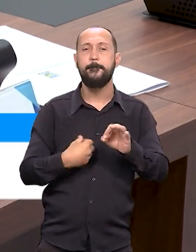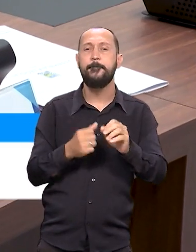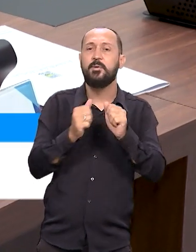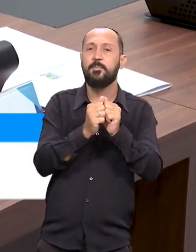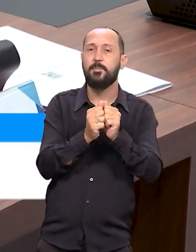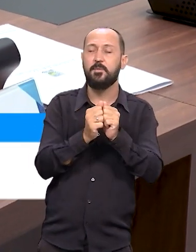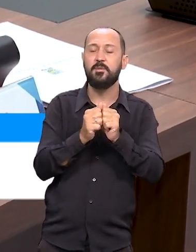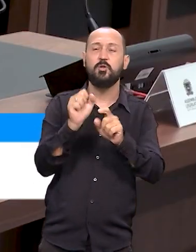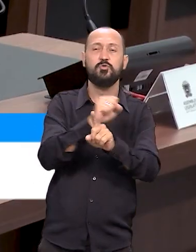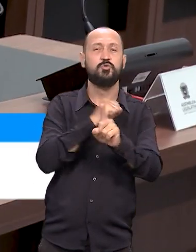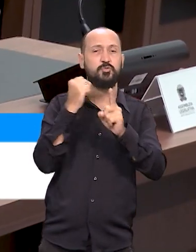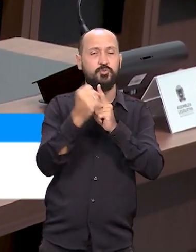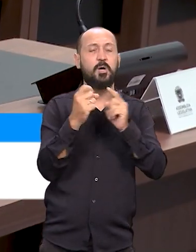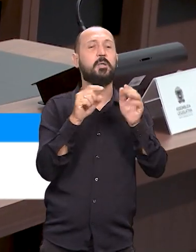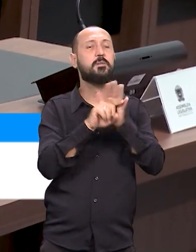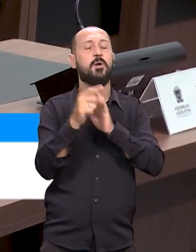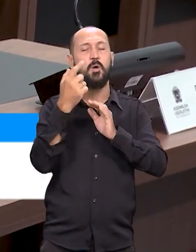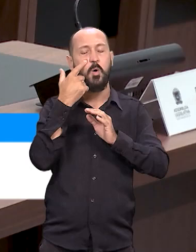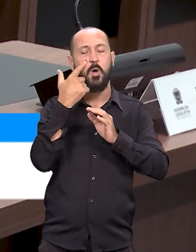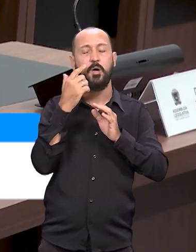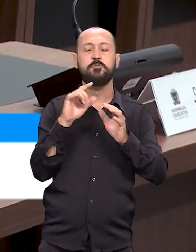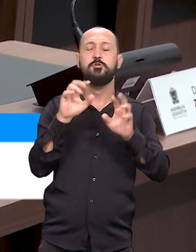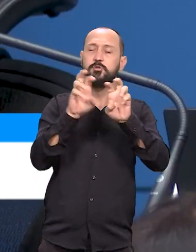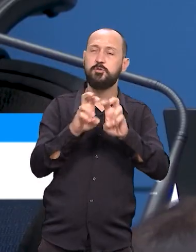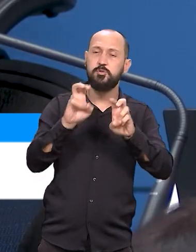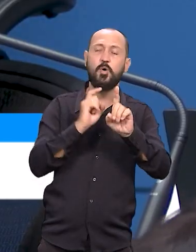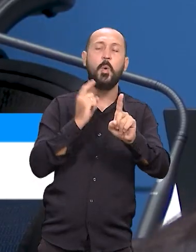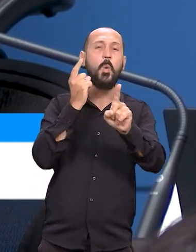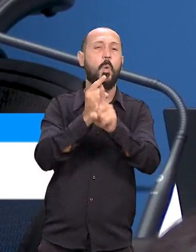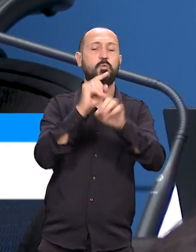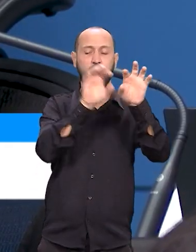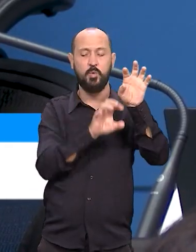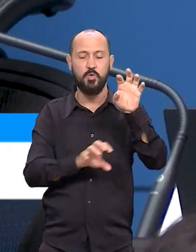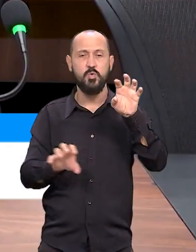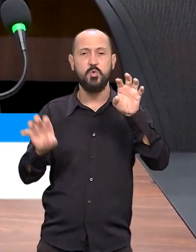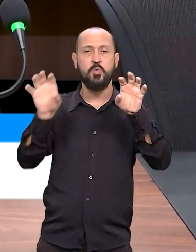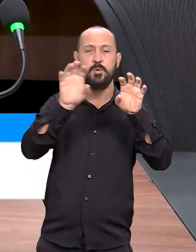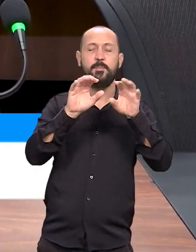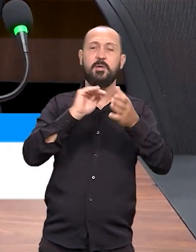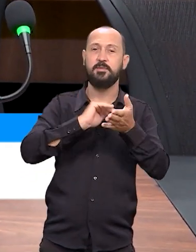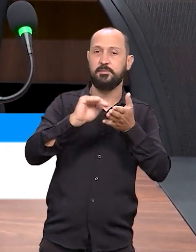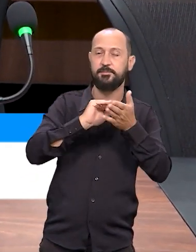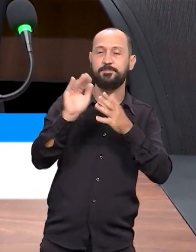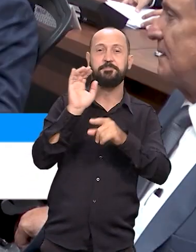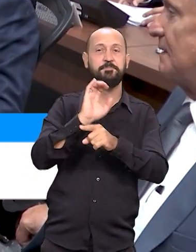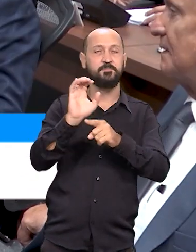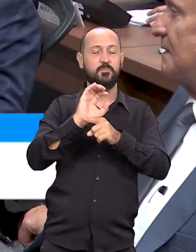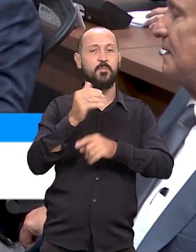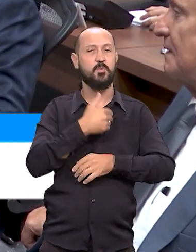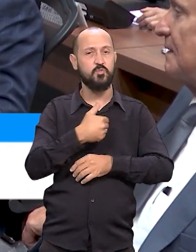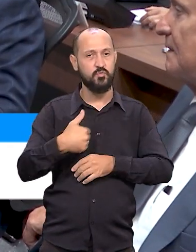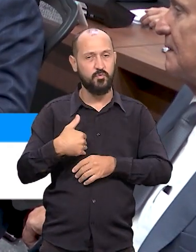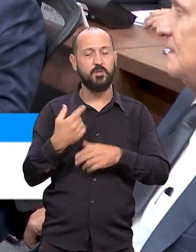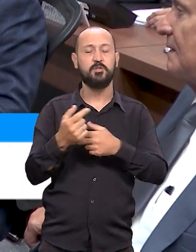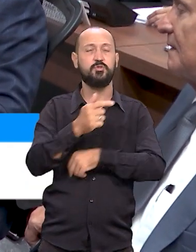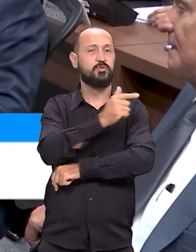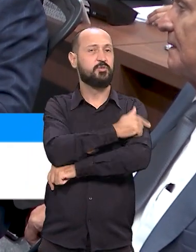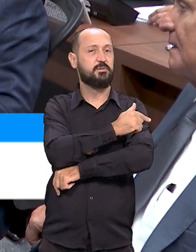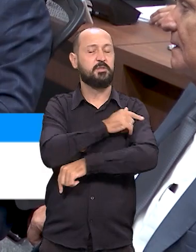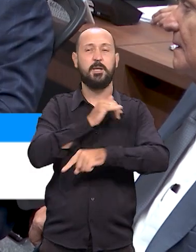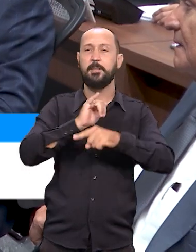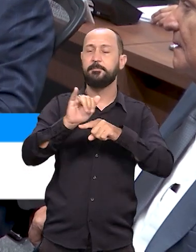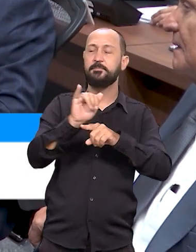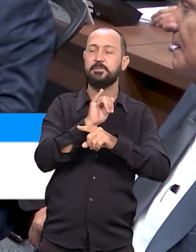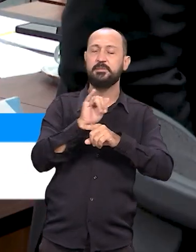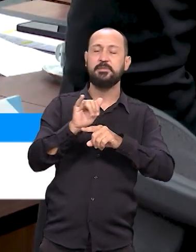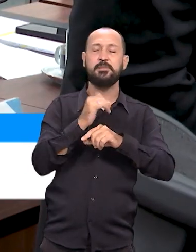foram construídos também com a participação da sociedade em consulta virtual e encontros regionais realizados pela Secretaria de Estado